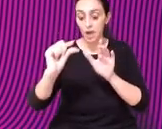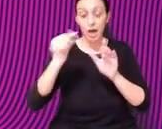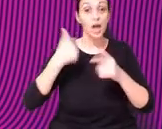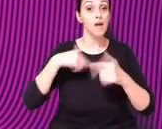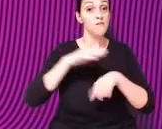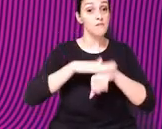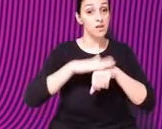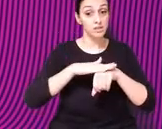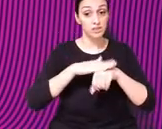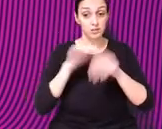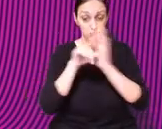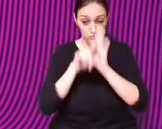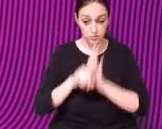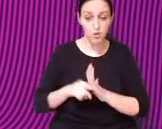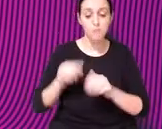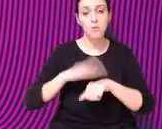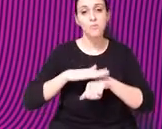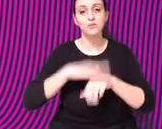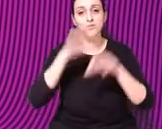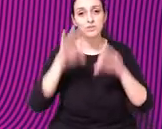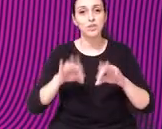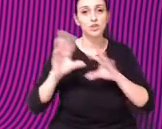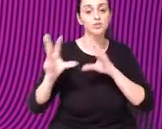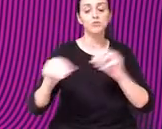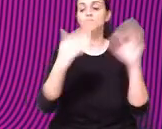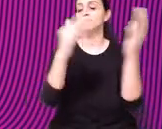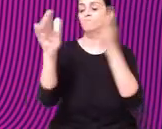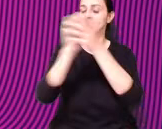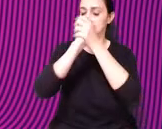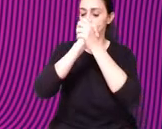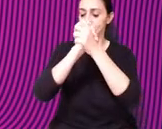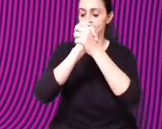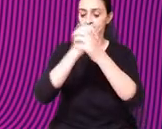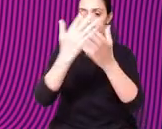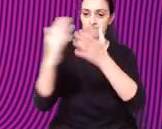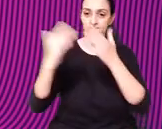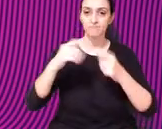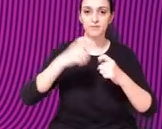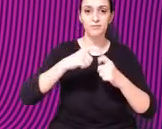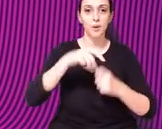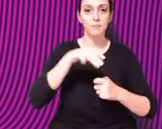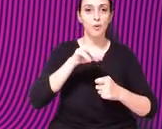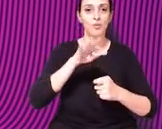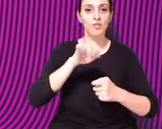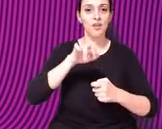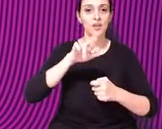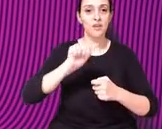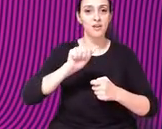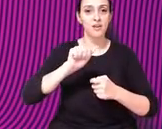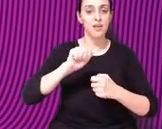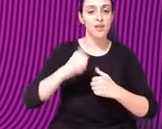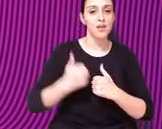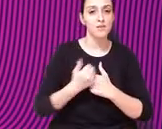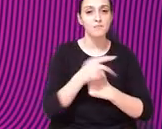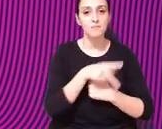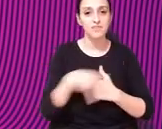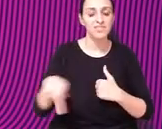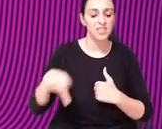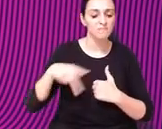qualidade, merece todos os nossos aplausos. Dr. Montera, um ex-presidente do DEIC, uma das maiores